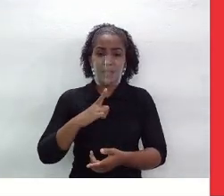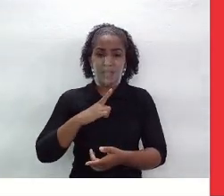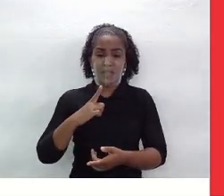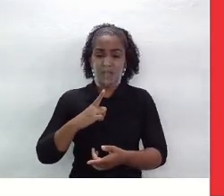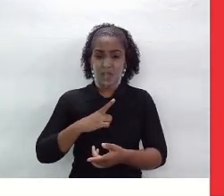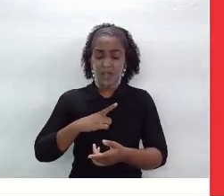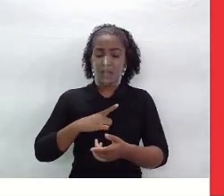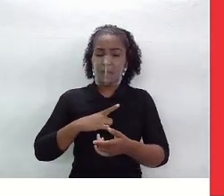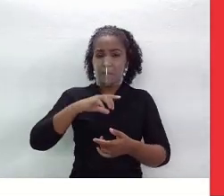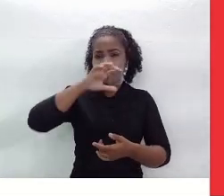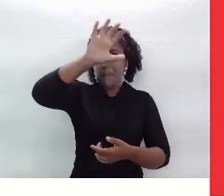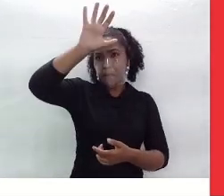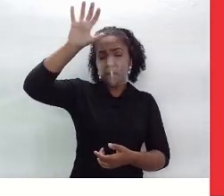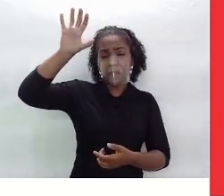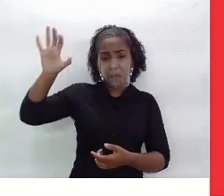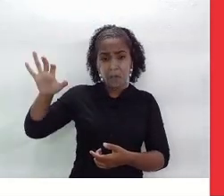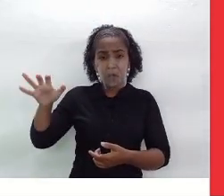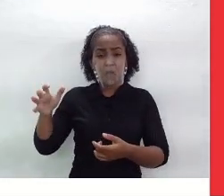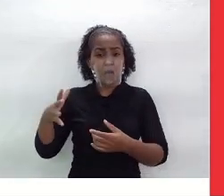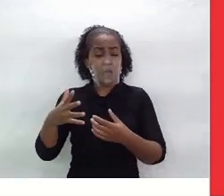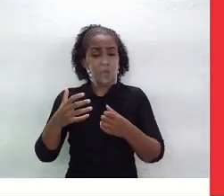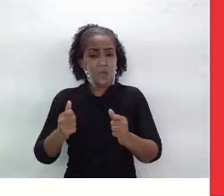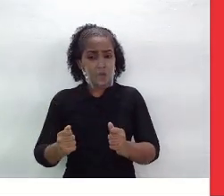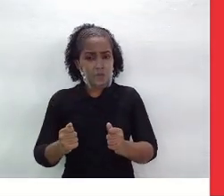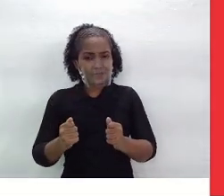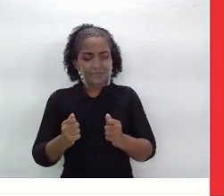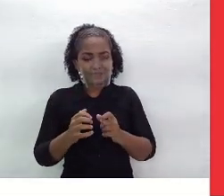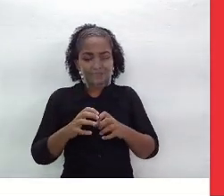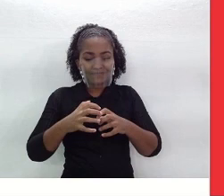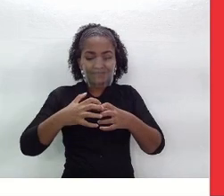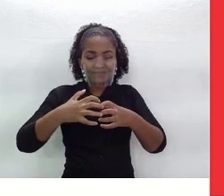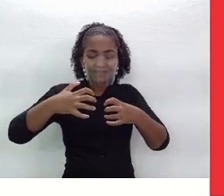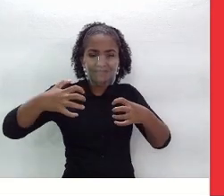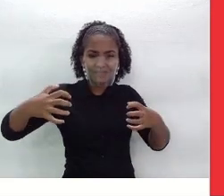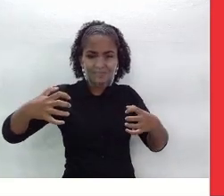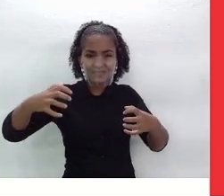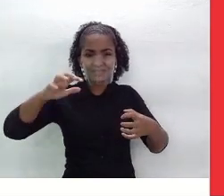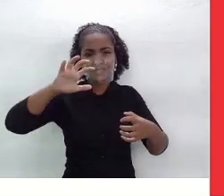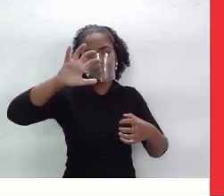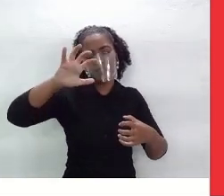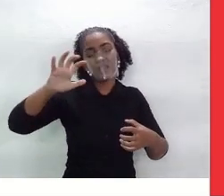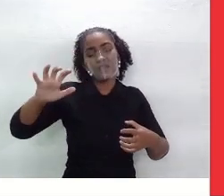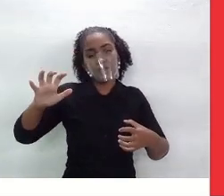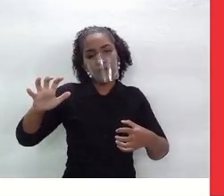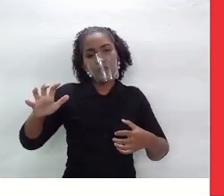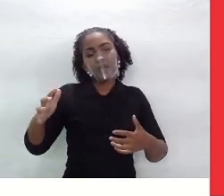esses continentes eles foram afastados. É lógico que eles foram